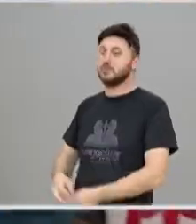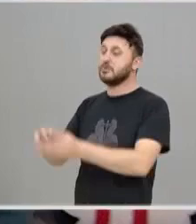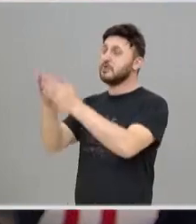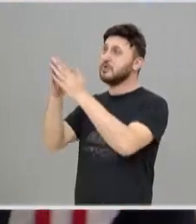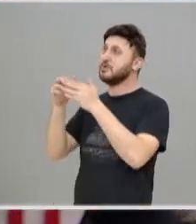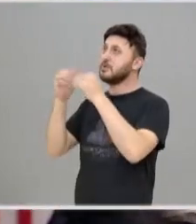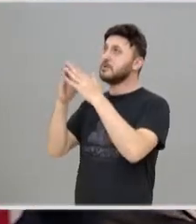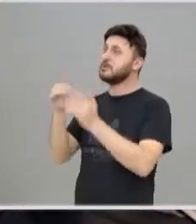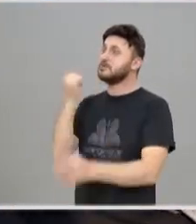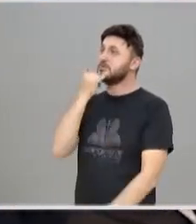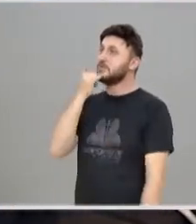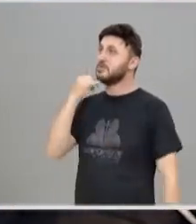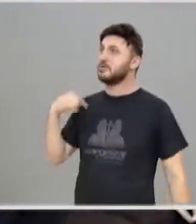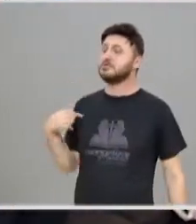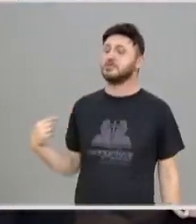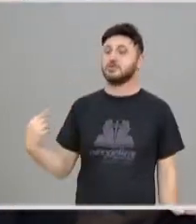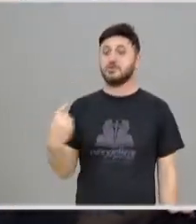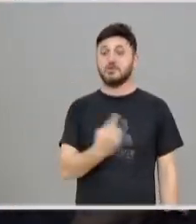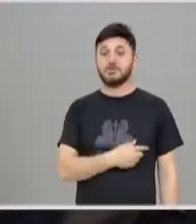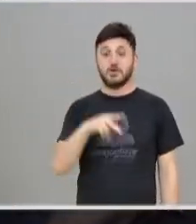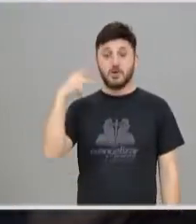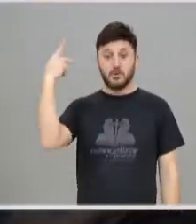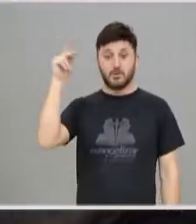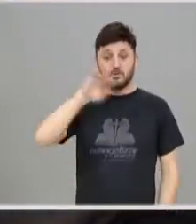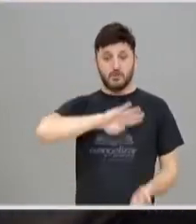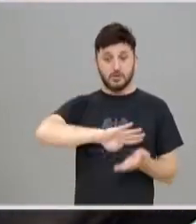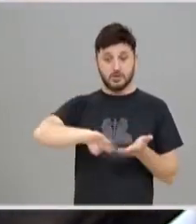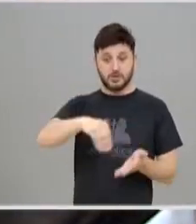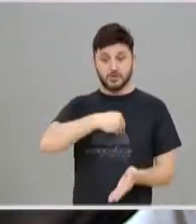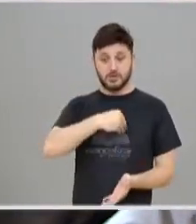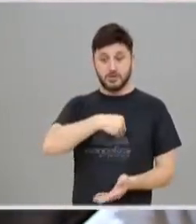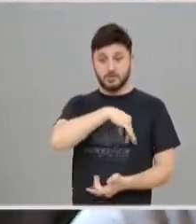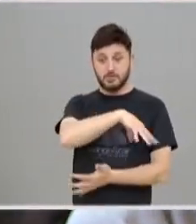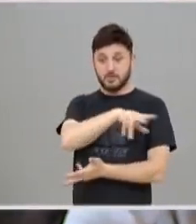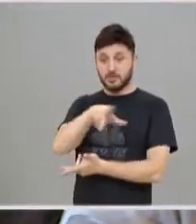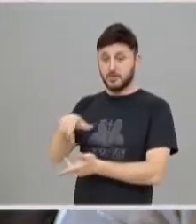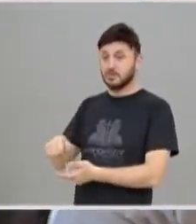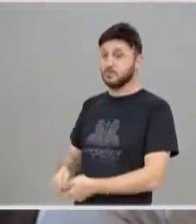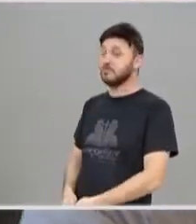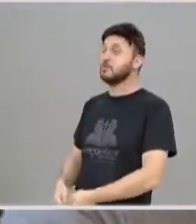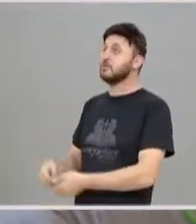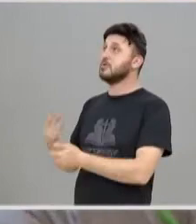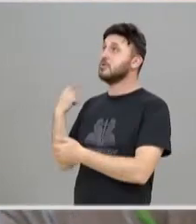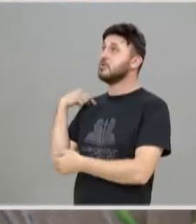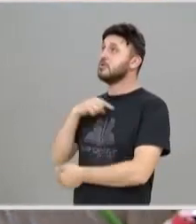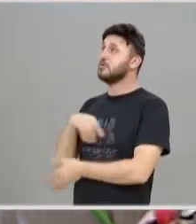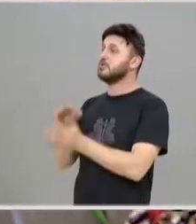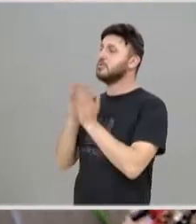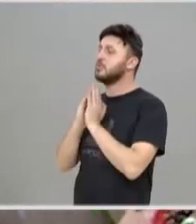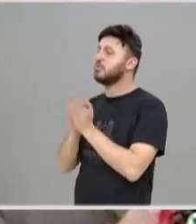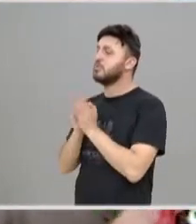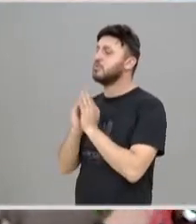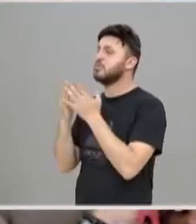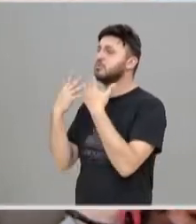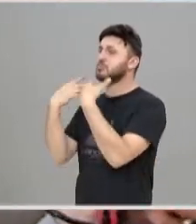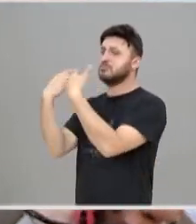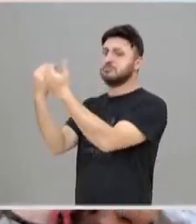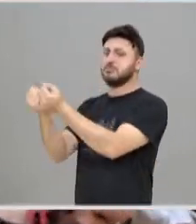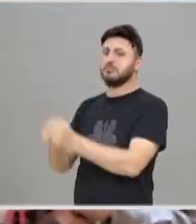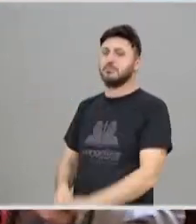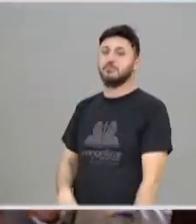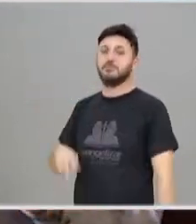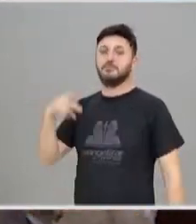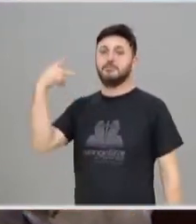do mundo, tende piedade de nós. Vós que tirais o pecado do mundo, acolhei a